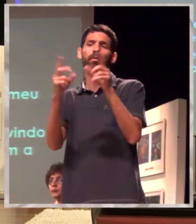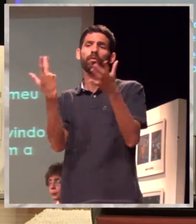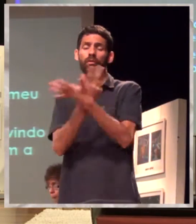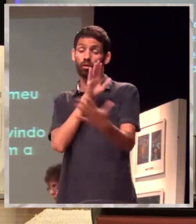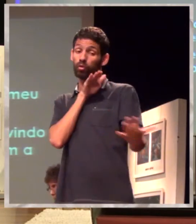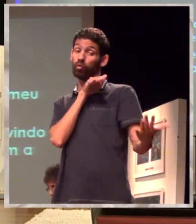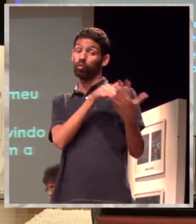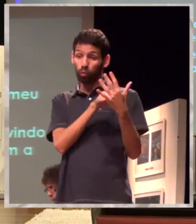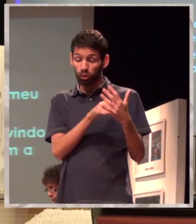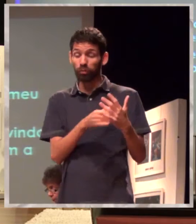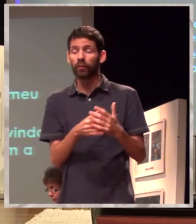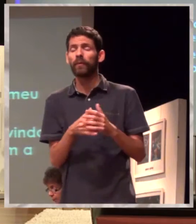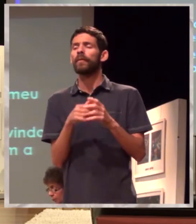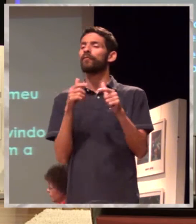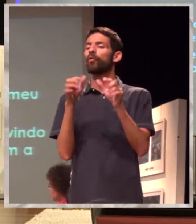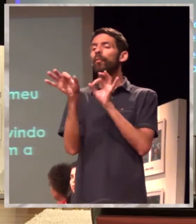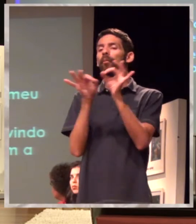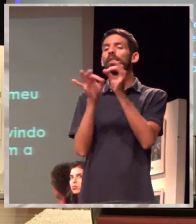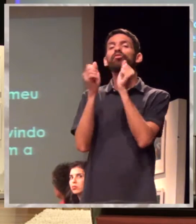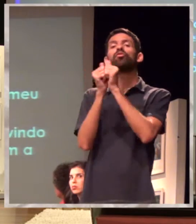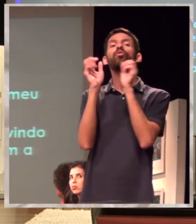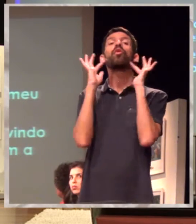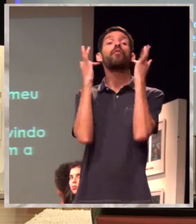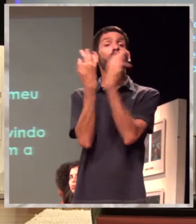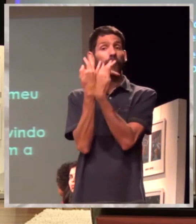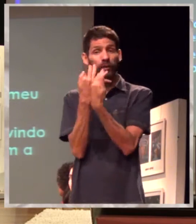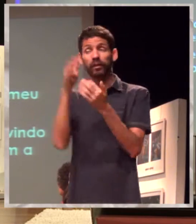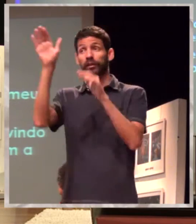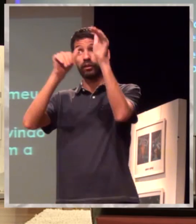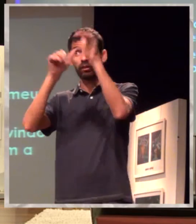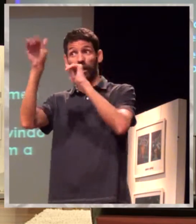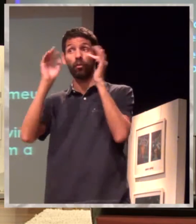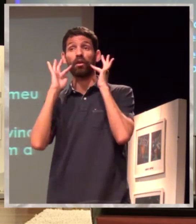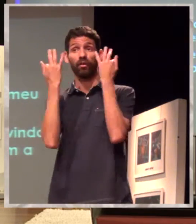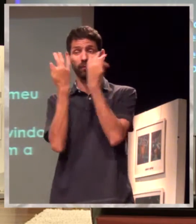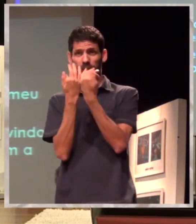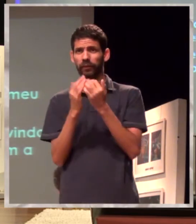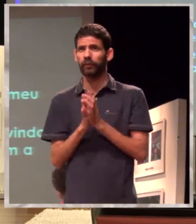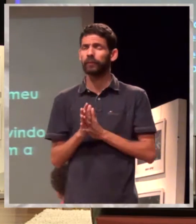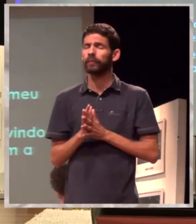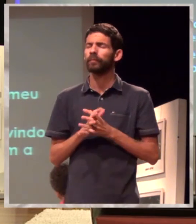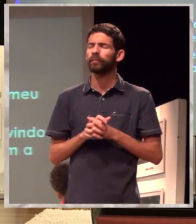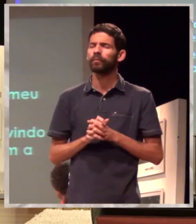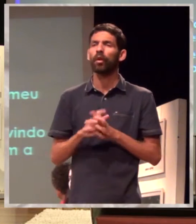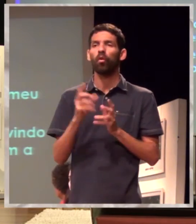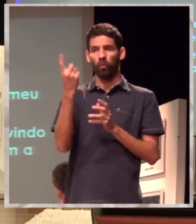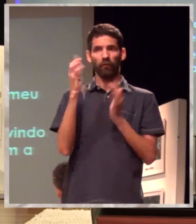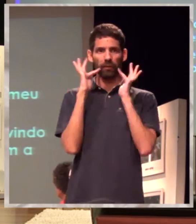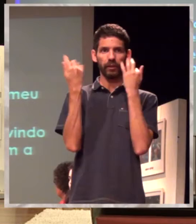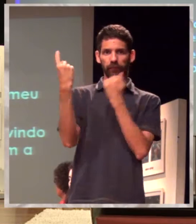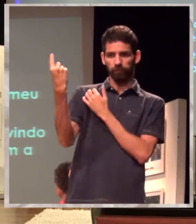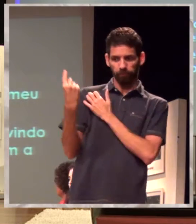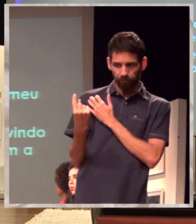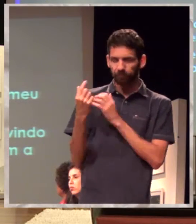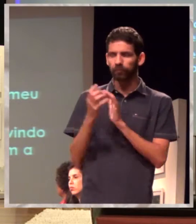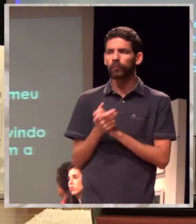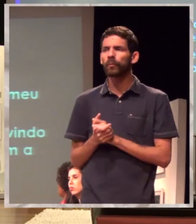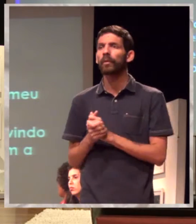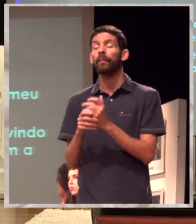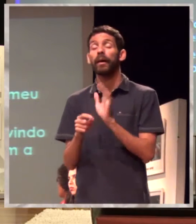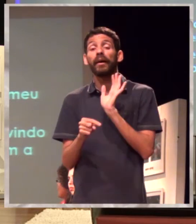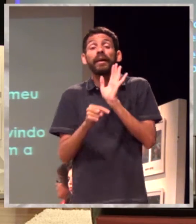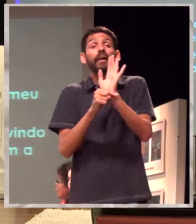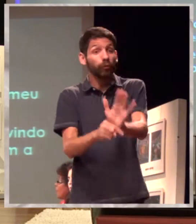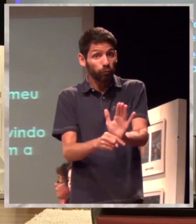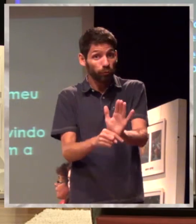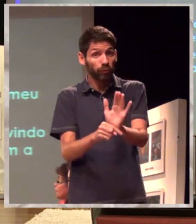o último encontro foi um trabalho que a gente fez com os pais, que nós chamamos uma família para